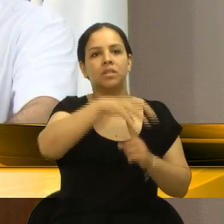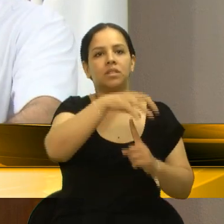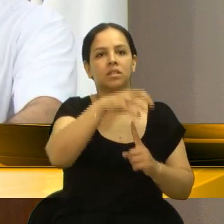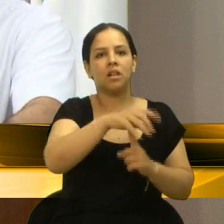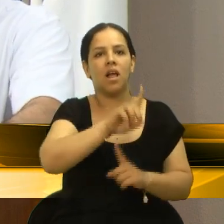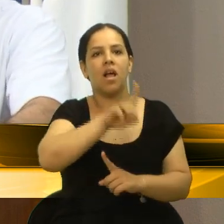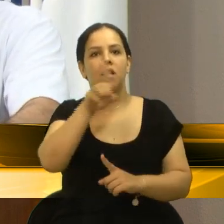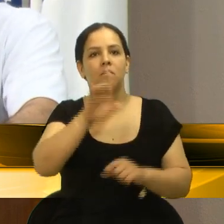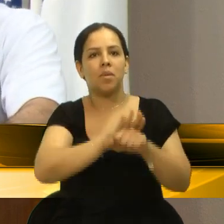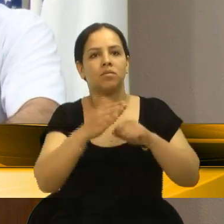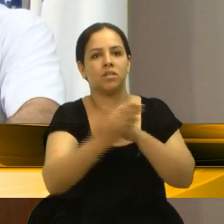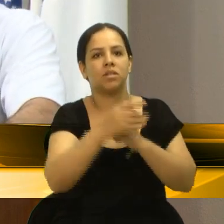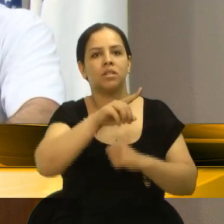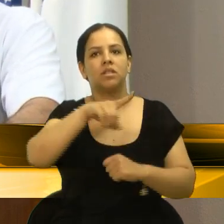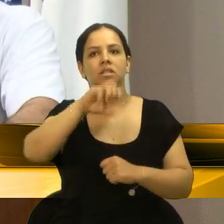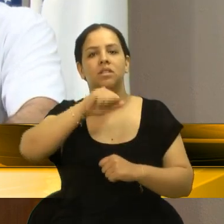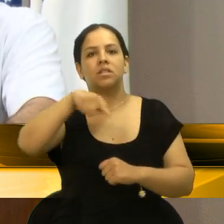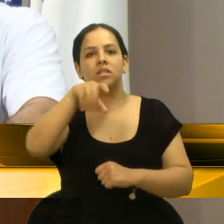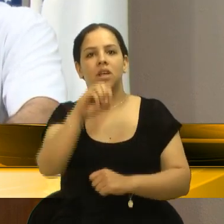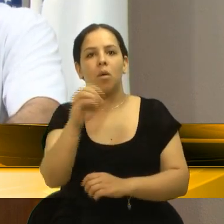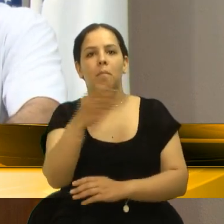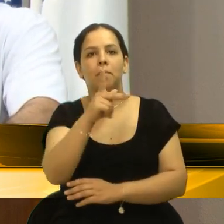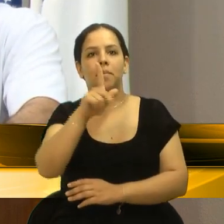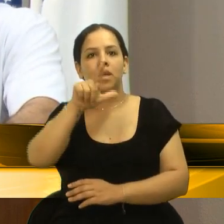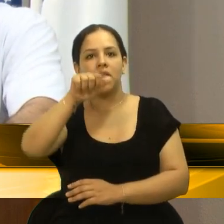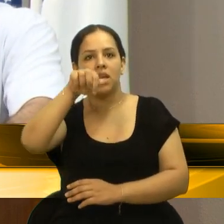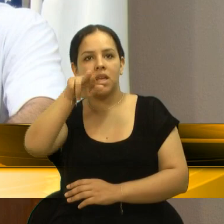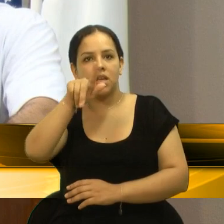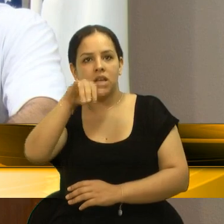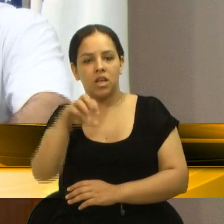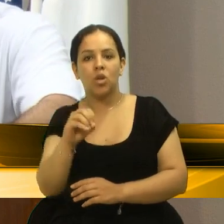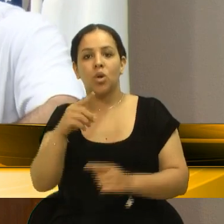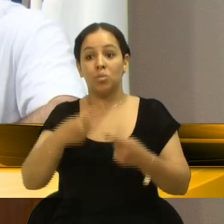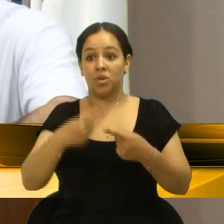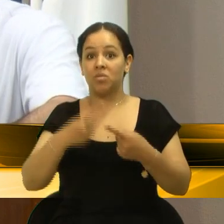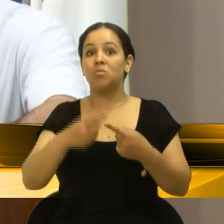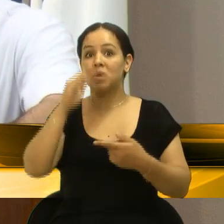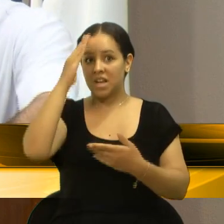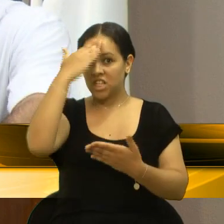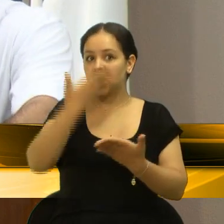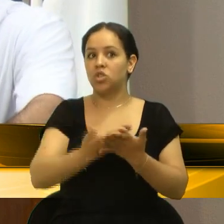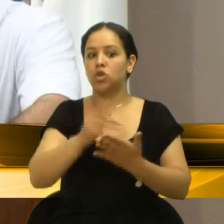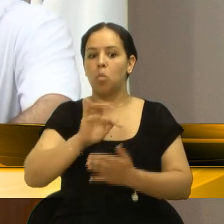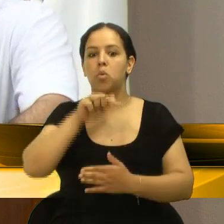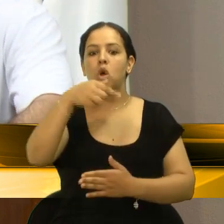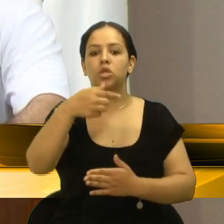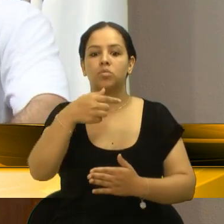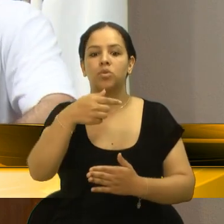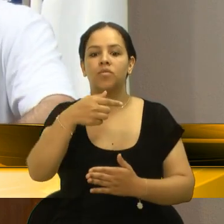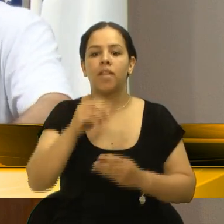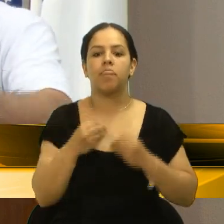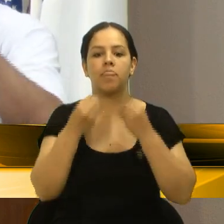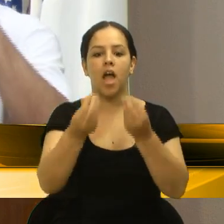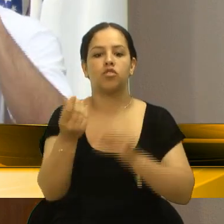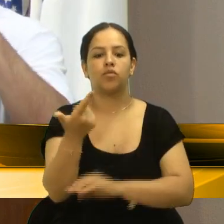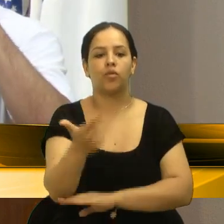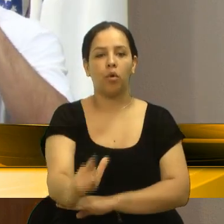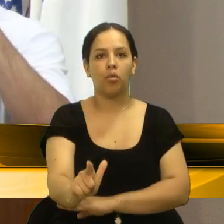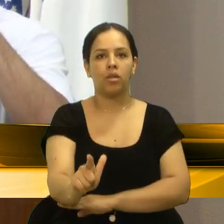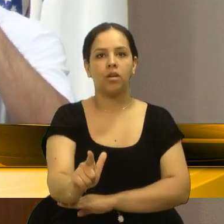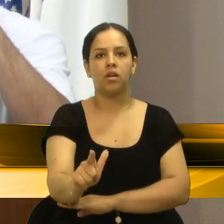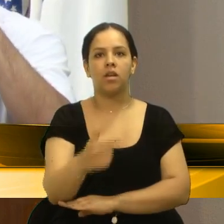das bancas, que eu tenho certeza que o próximo prefeito vai devolver para vocês. Eu voto pelos